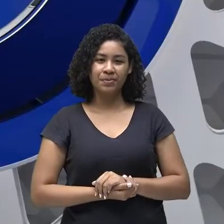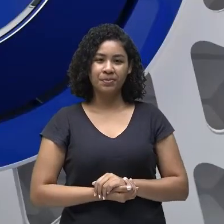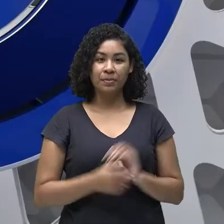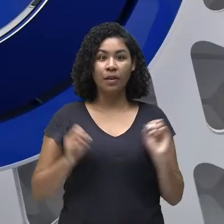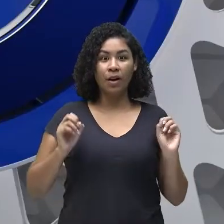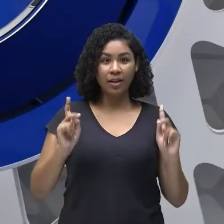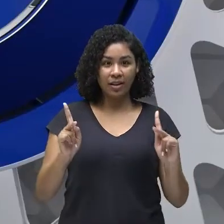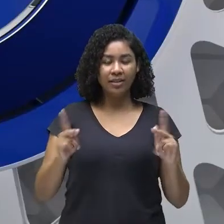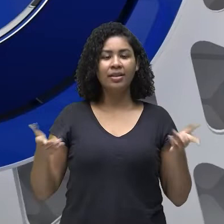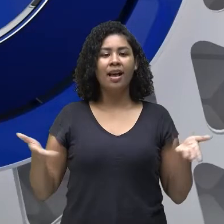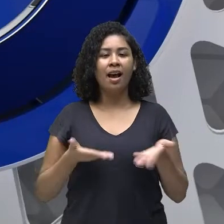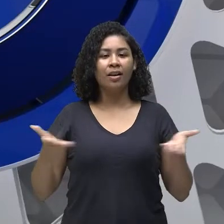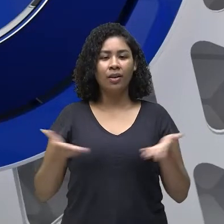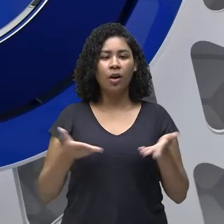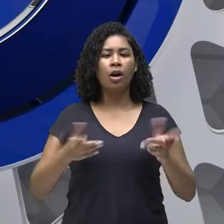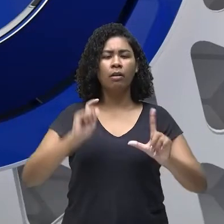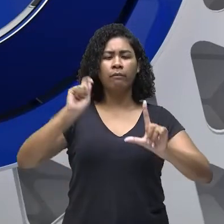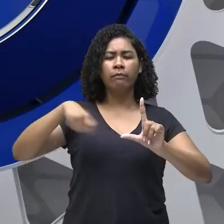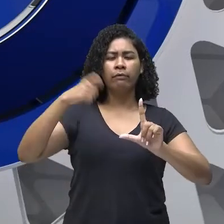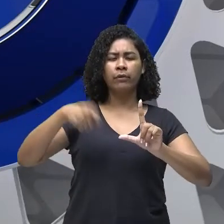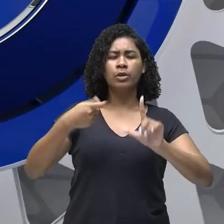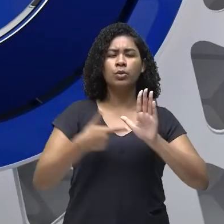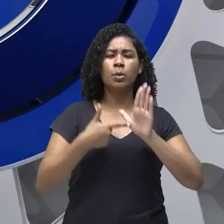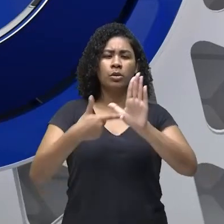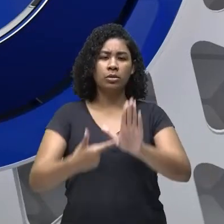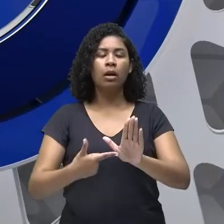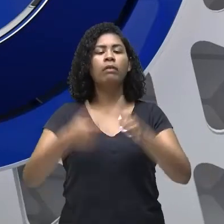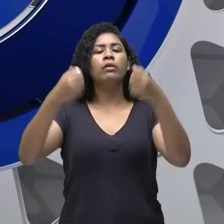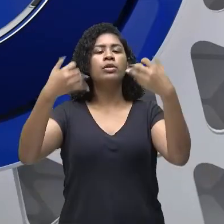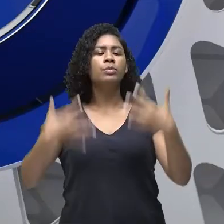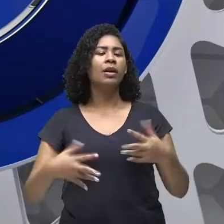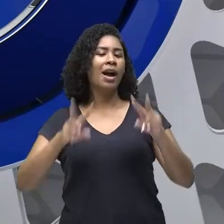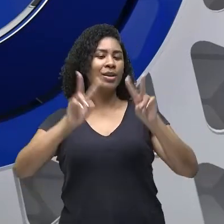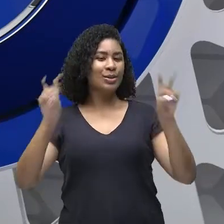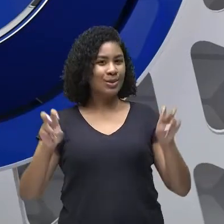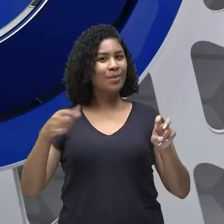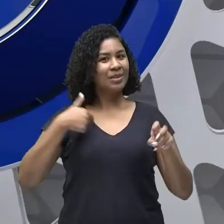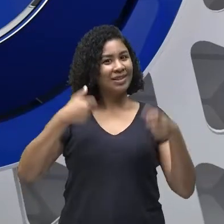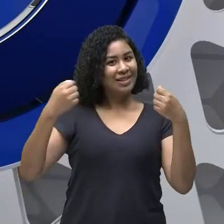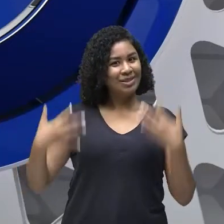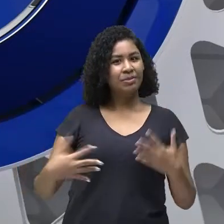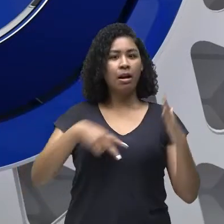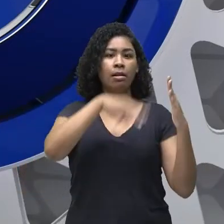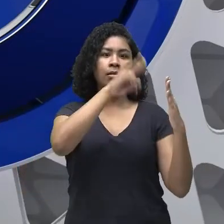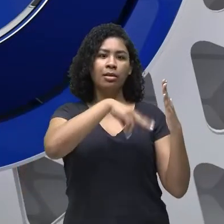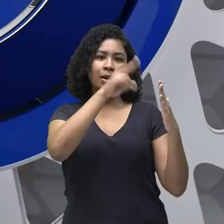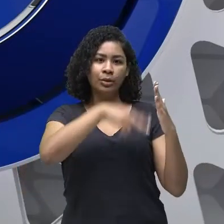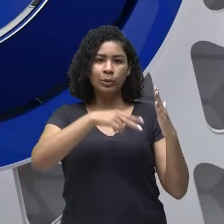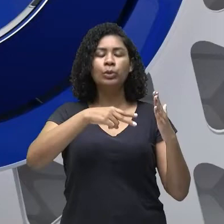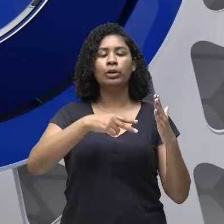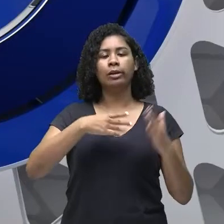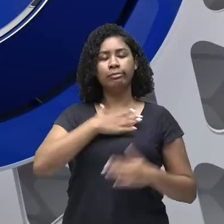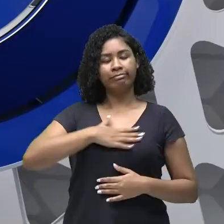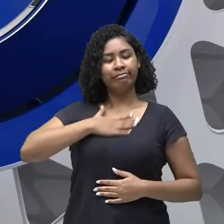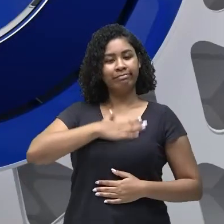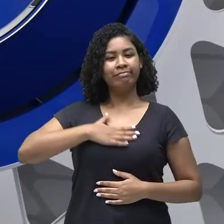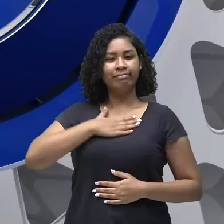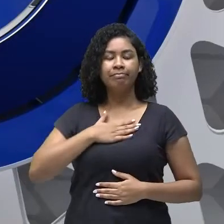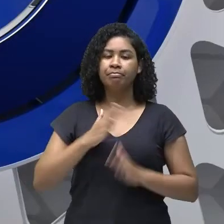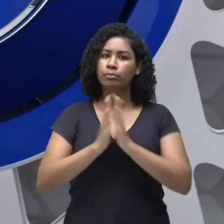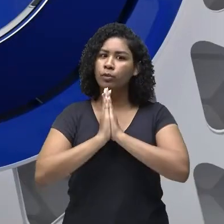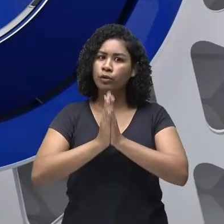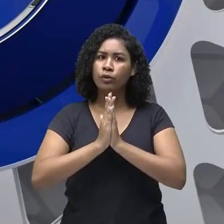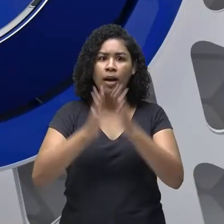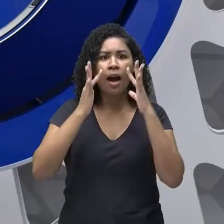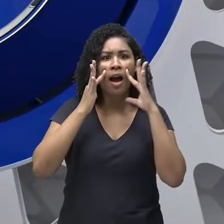então agora nós vamos ver um vídeo que se trata sobre isso que a gente está falando, leitura para entretenimento. Eu peço que vocês prestem